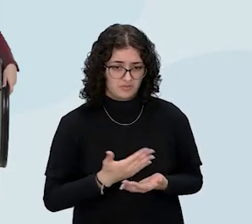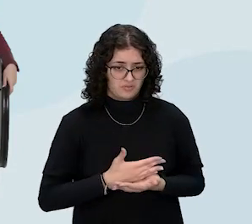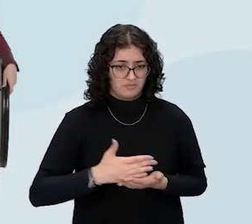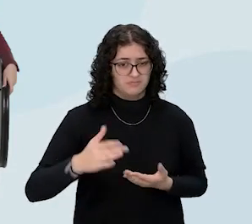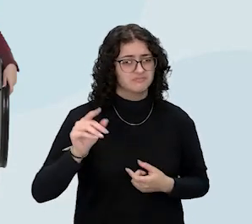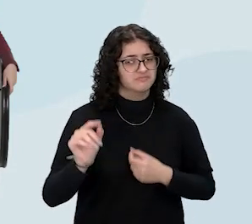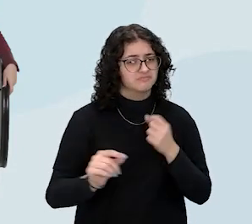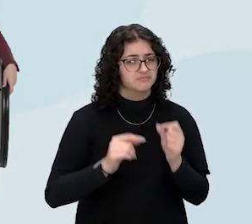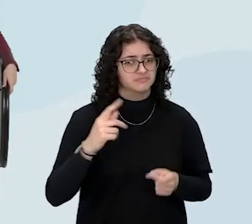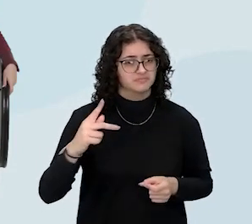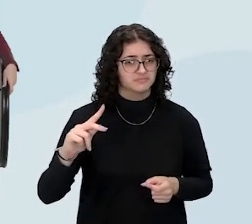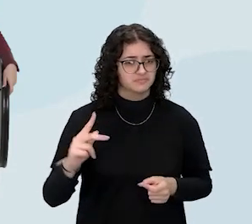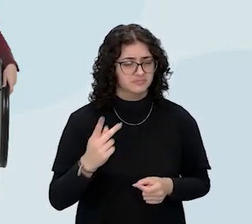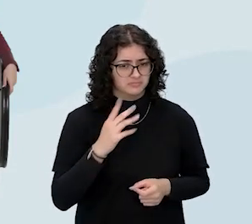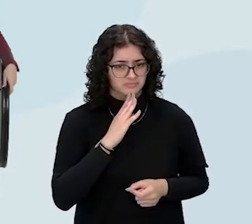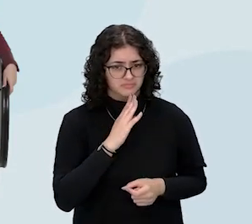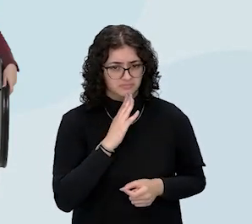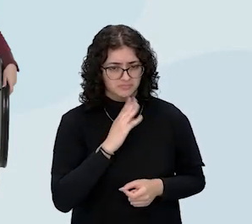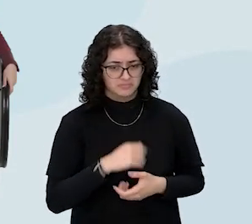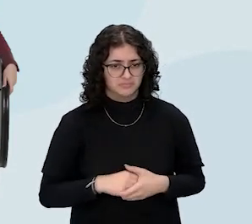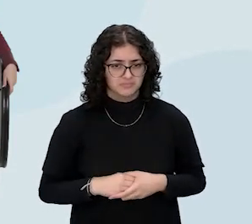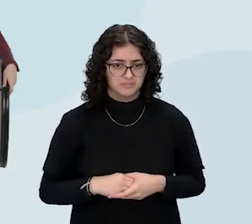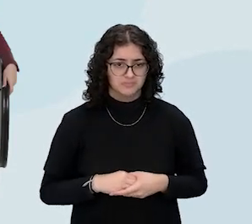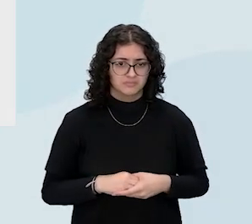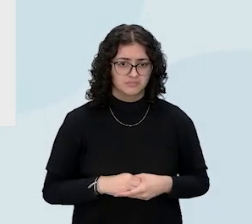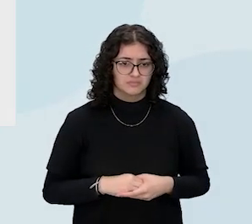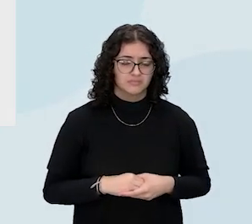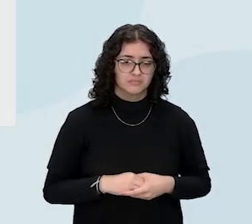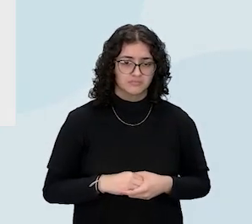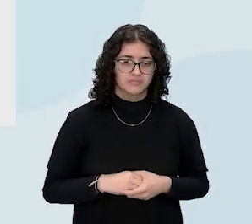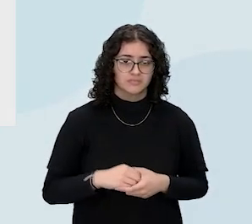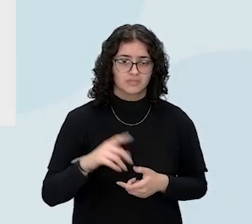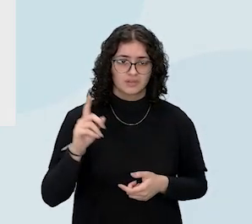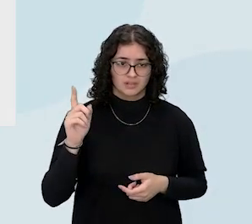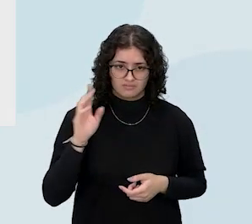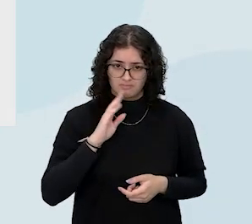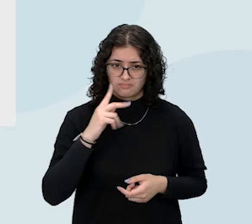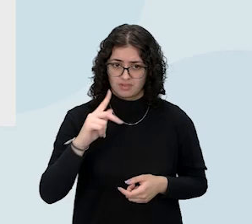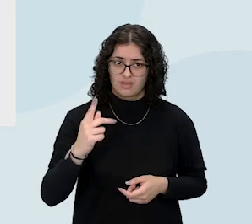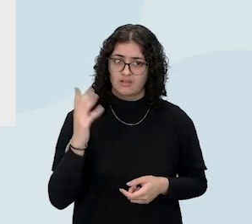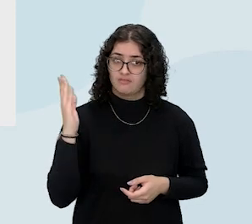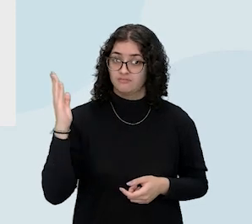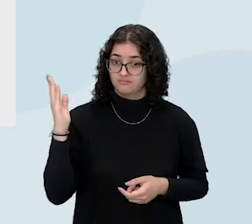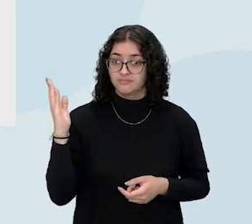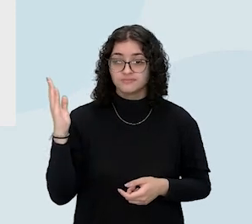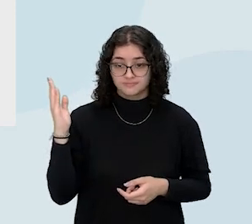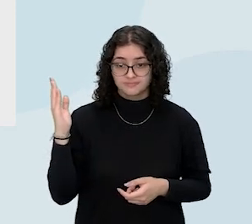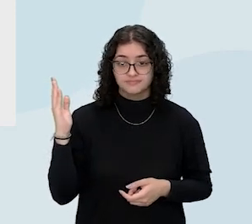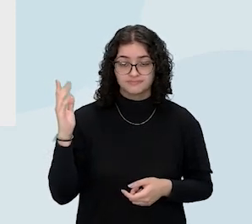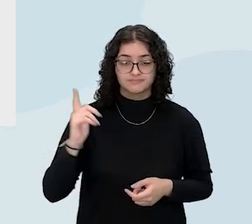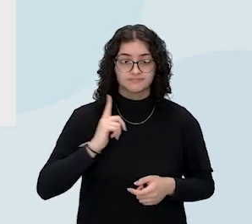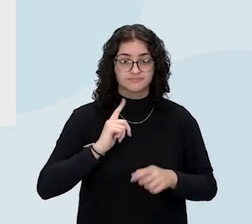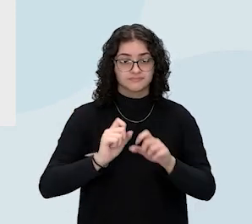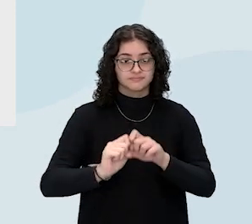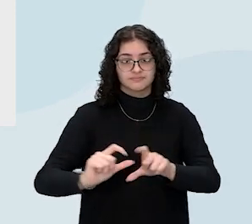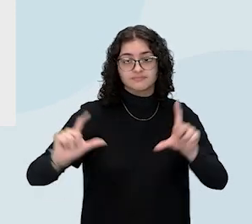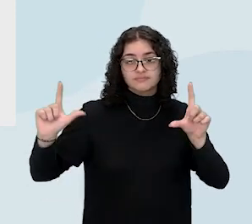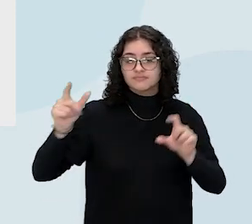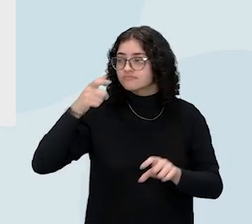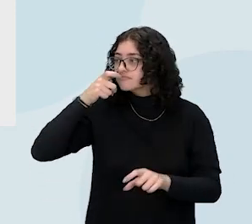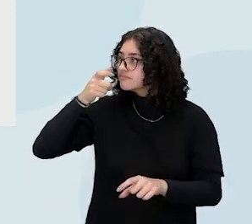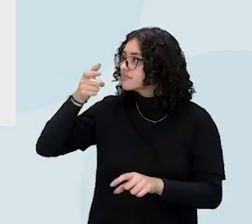lembra o que era? A nomenclatura? Potencial hidrogeniônico. Então aí tem um quadro para vocês